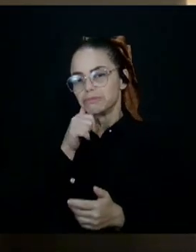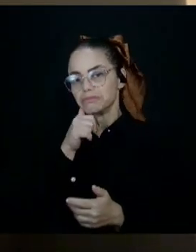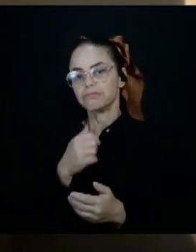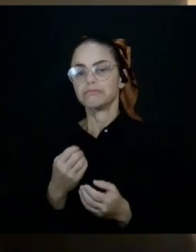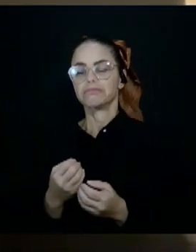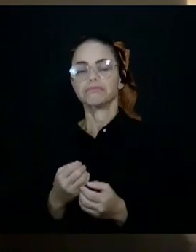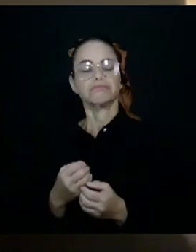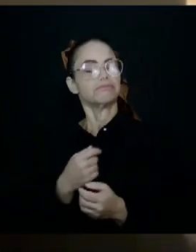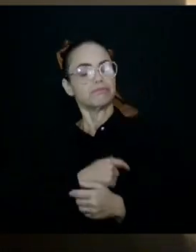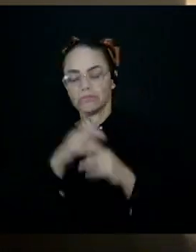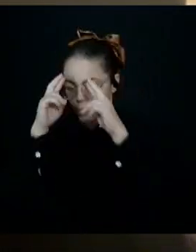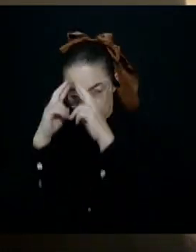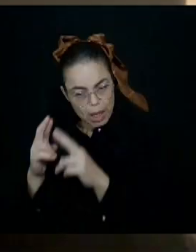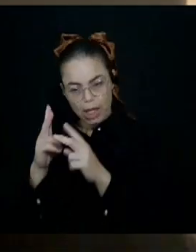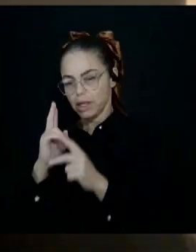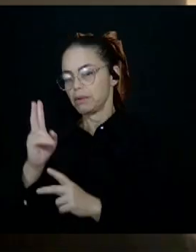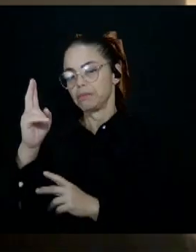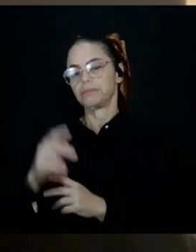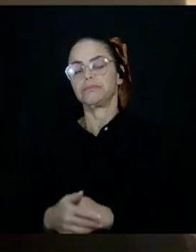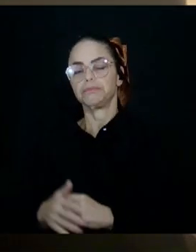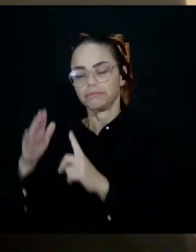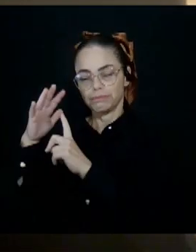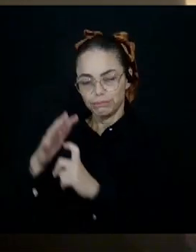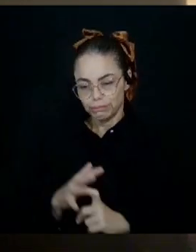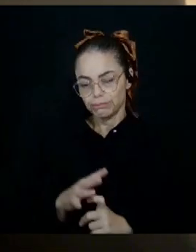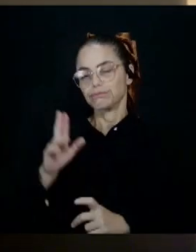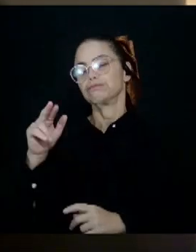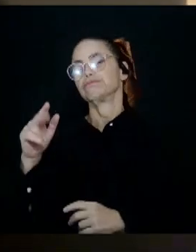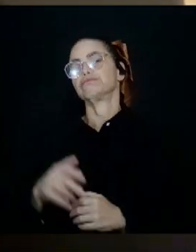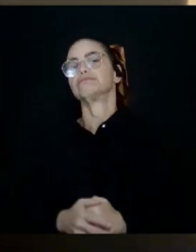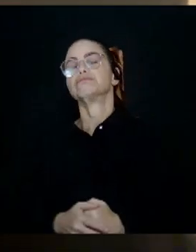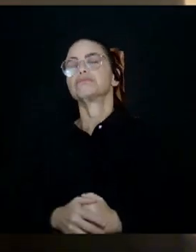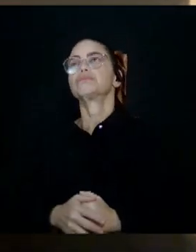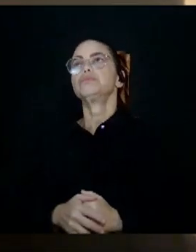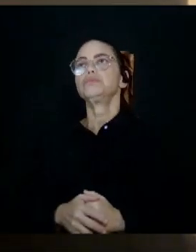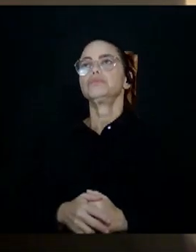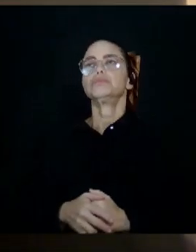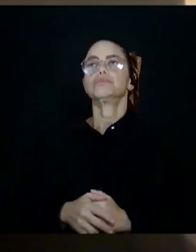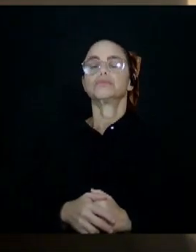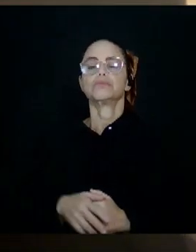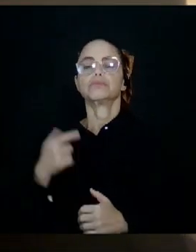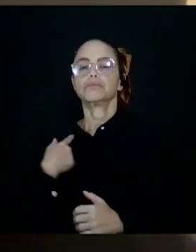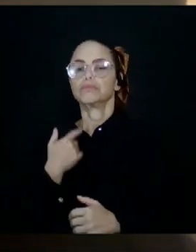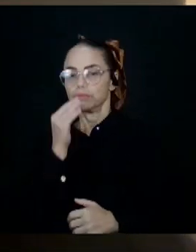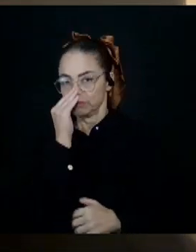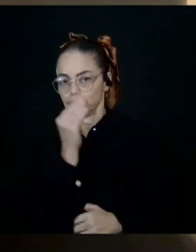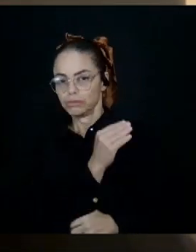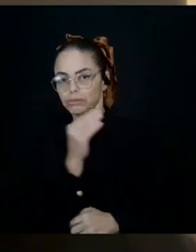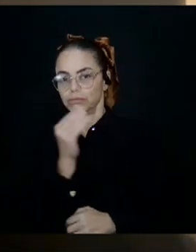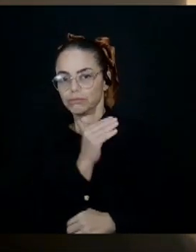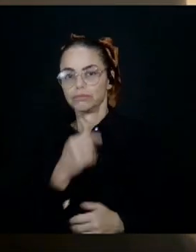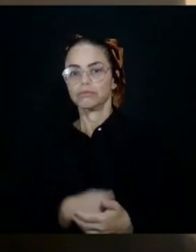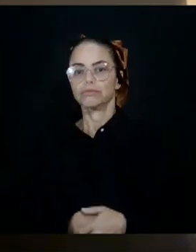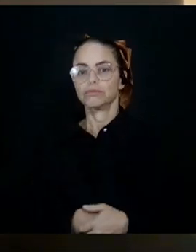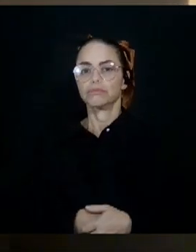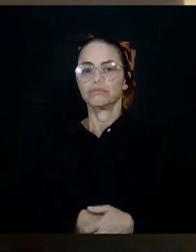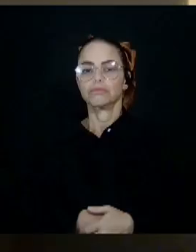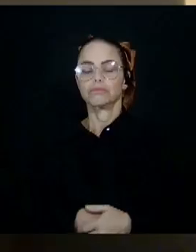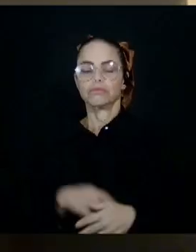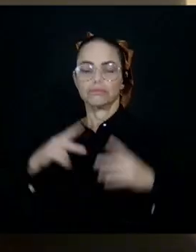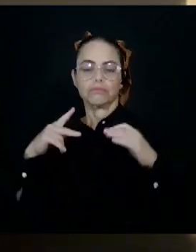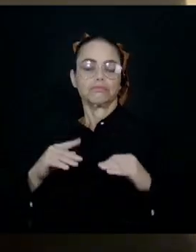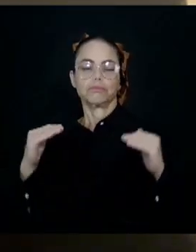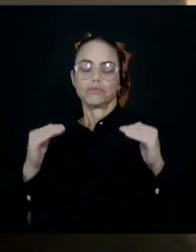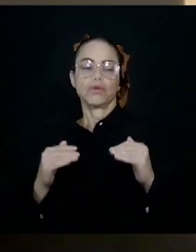querer diminuir uma mulher, ou nunca querer rejeitar, né, a posição dela, seja qual for, né? Então,